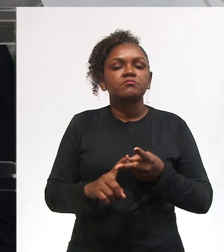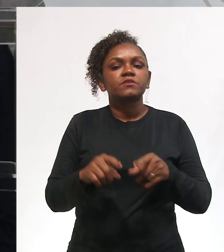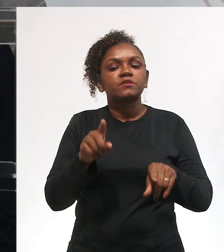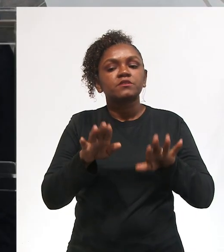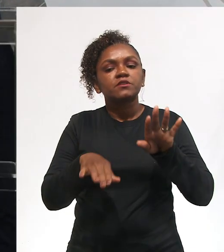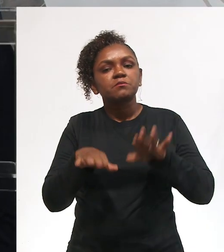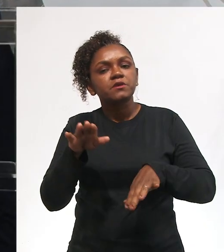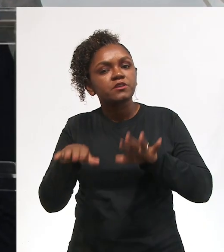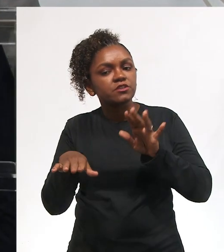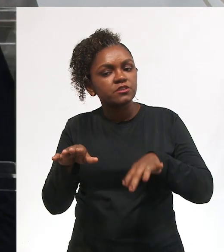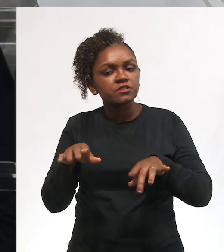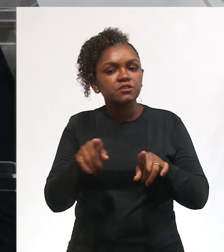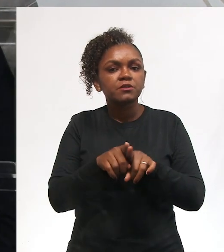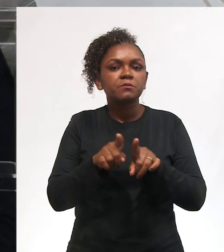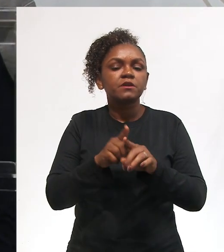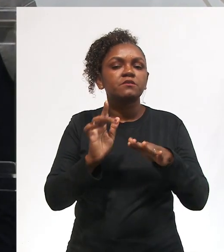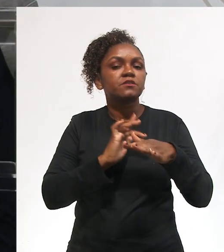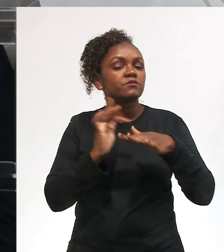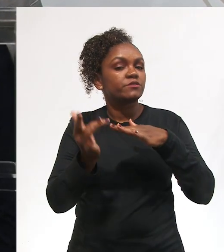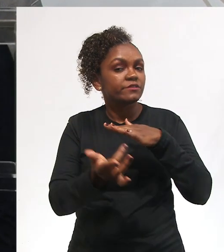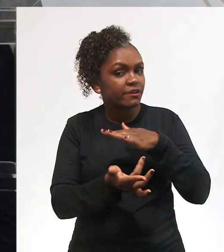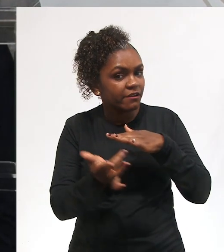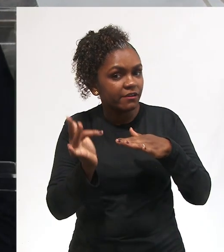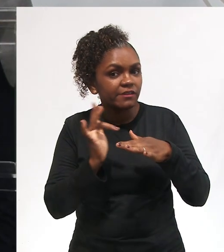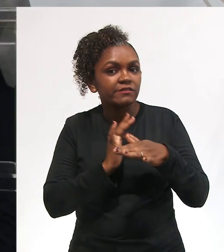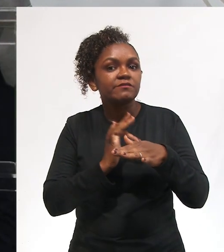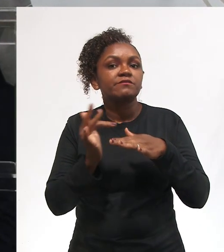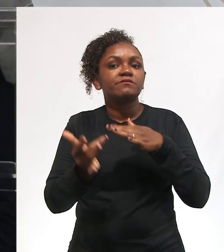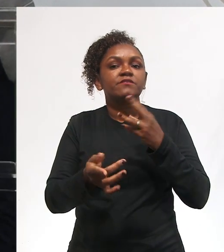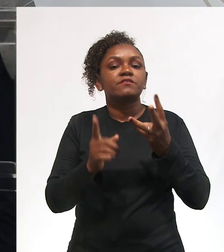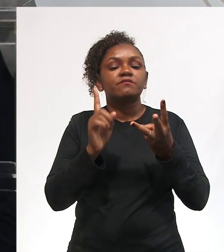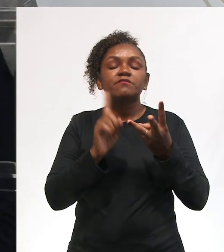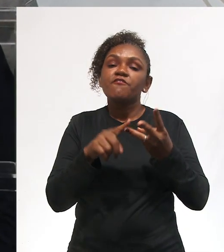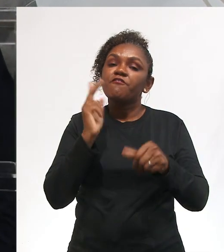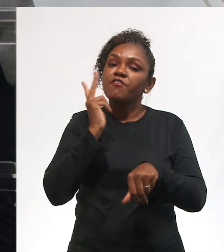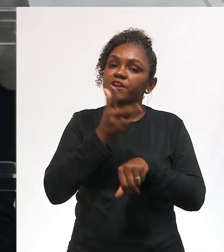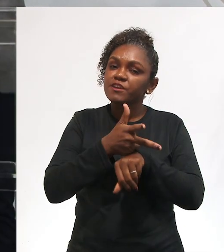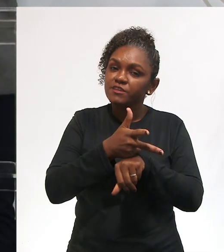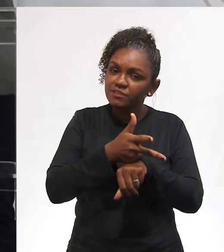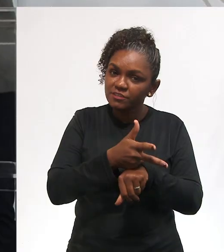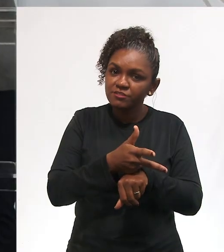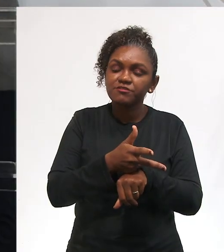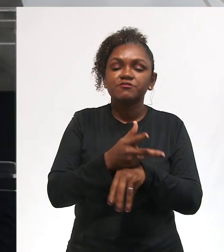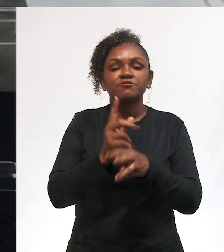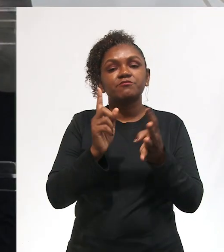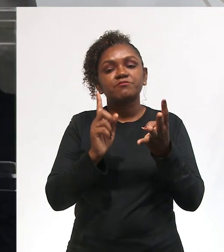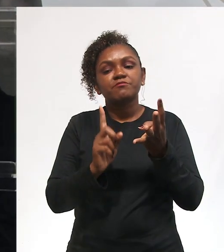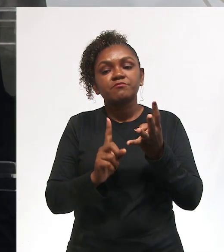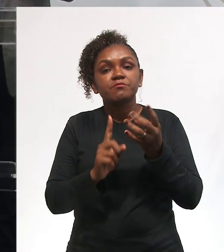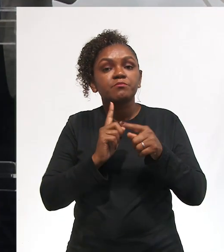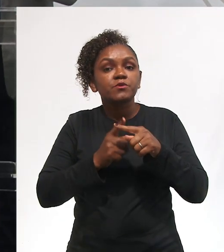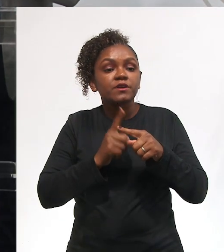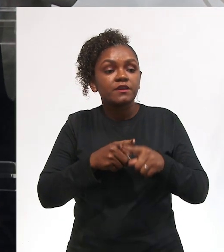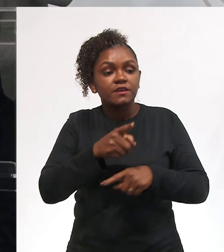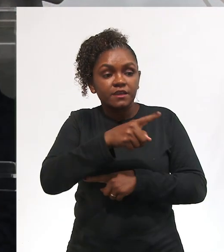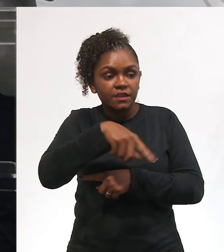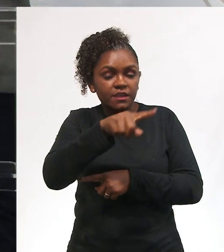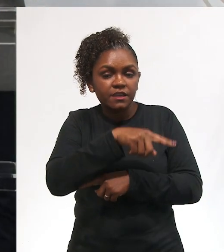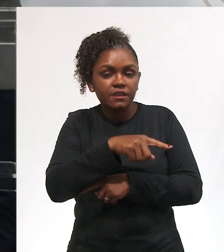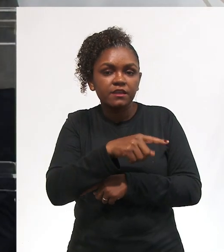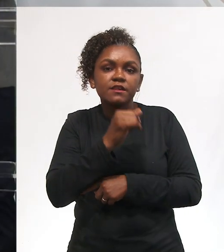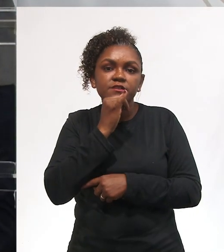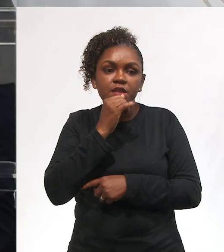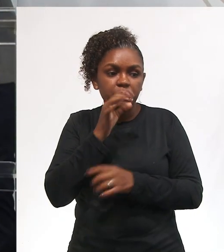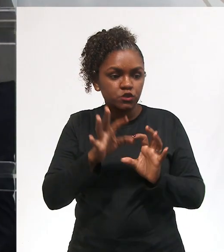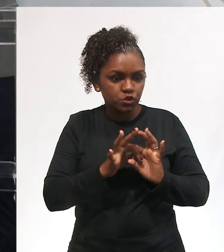coisas né, das redes sociais, trazer alguns vídeos, trazer algo que eles poderiam ali, quando tinha a permissão de